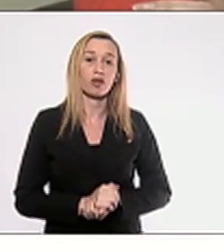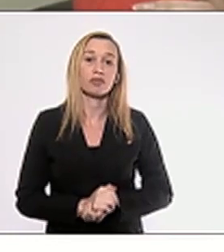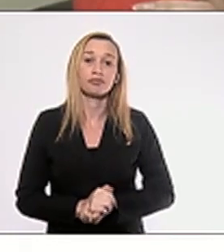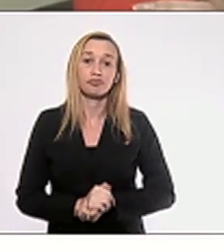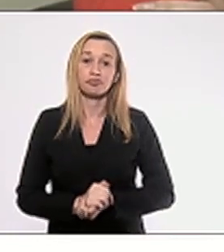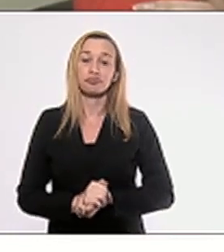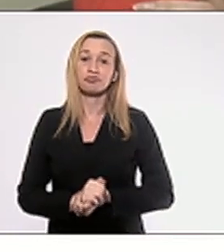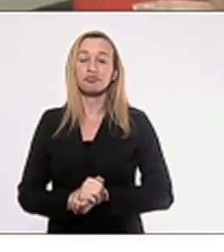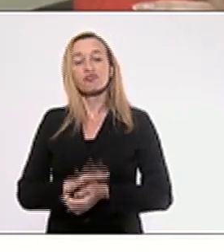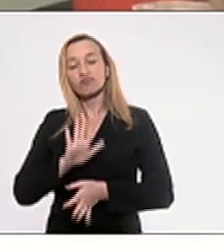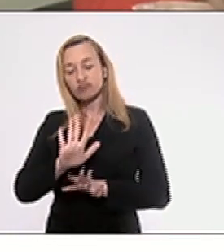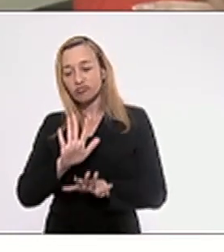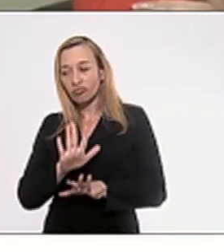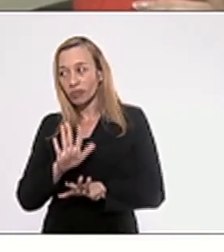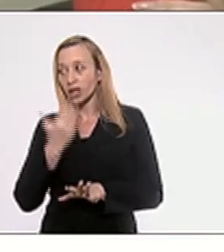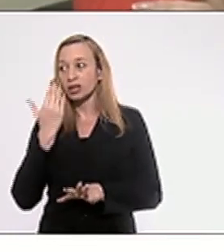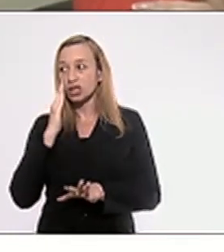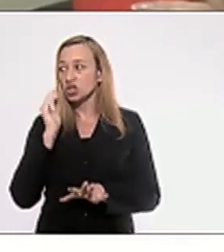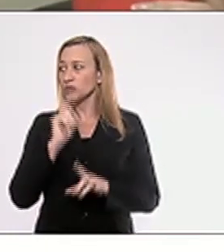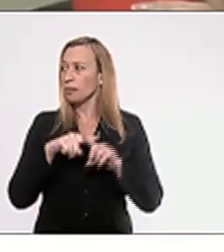questão, entendi, mas